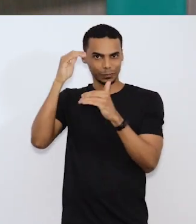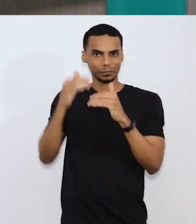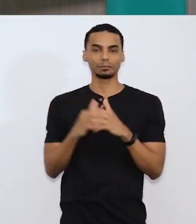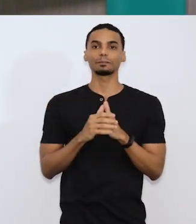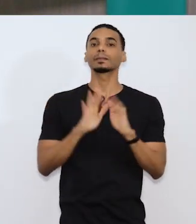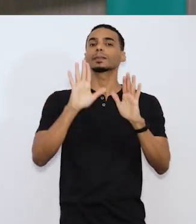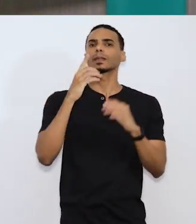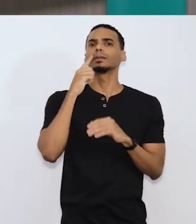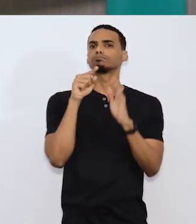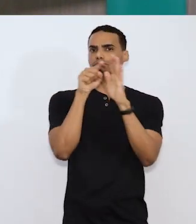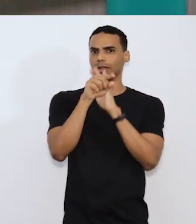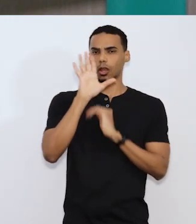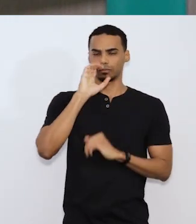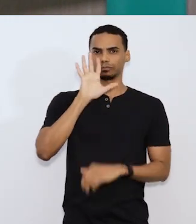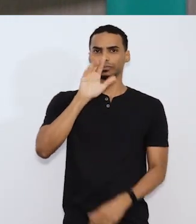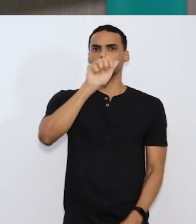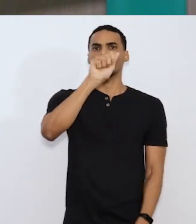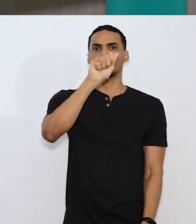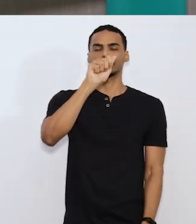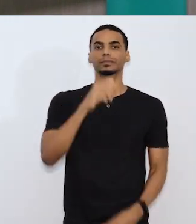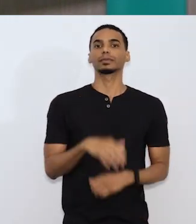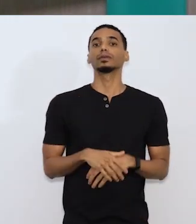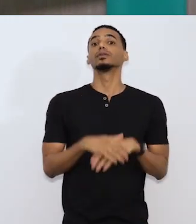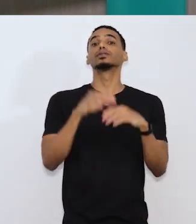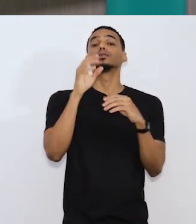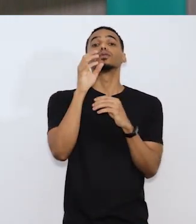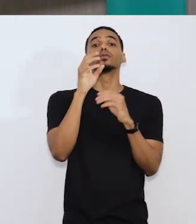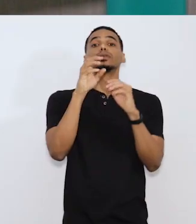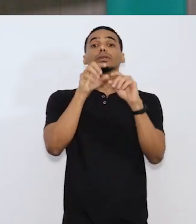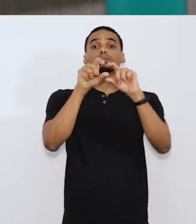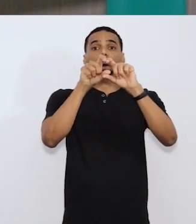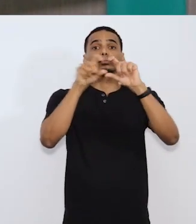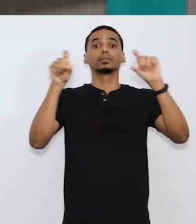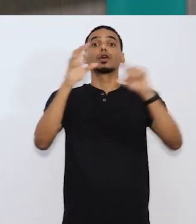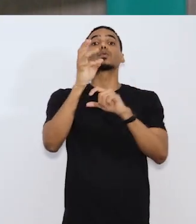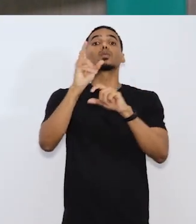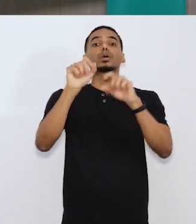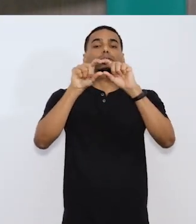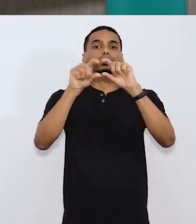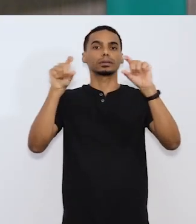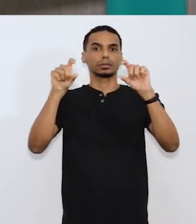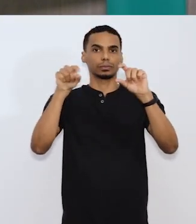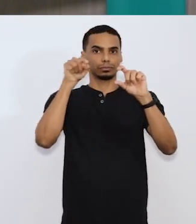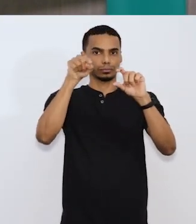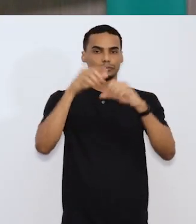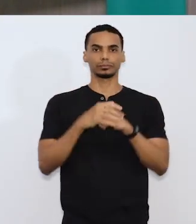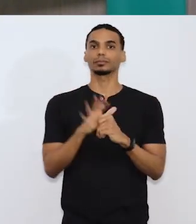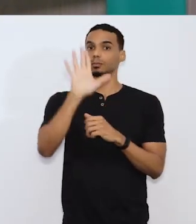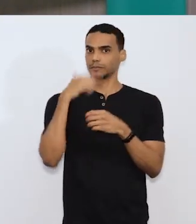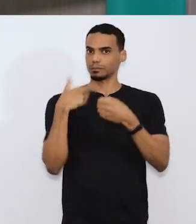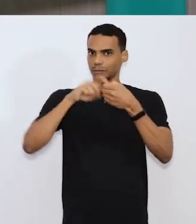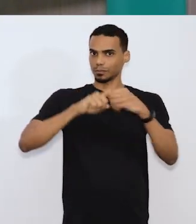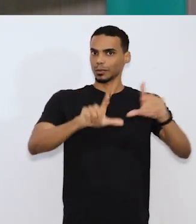a letra A, o que é que eu pergunto para vocês? Quantas orações há na fala da personagem? Então, a gente precisa voltar